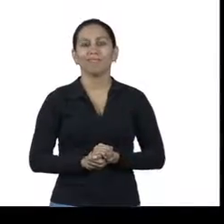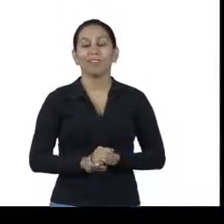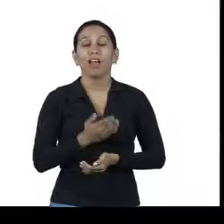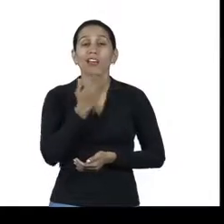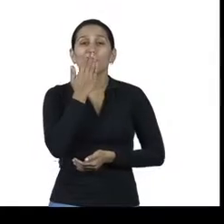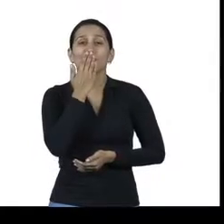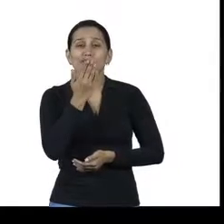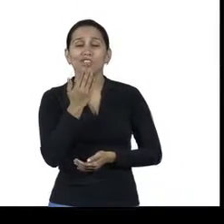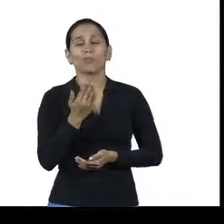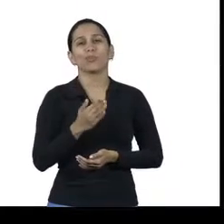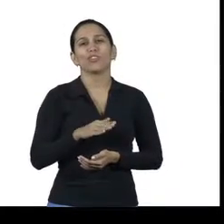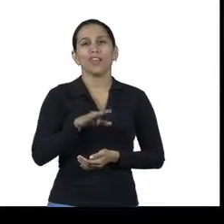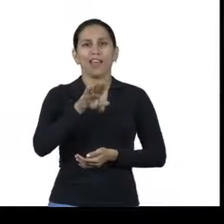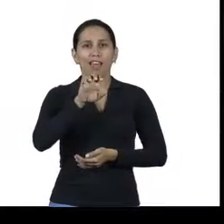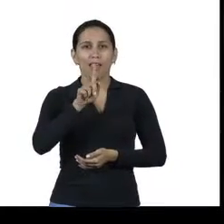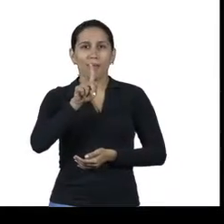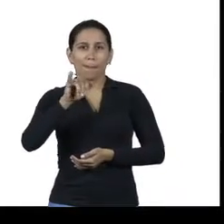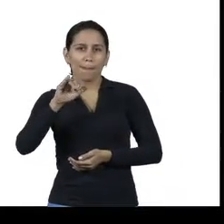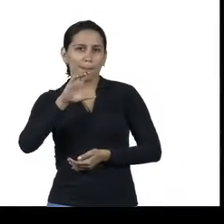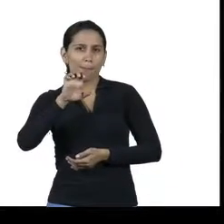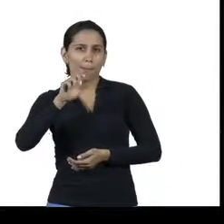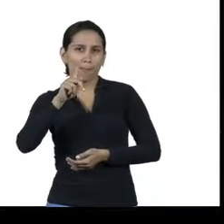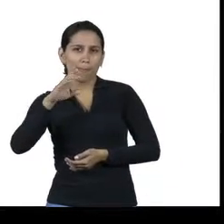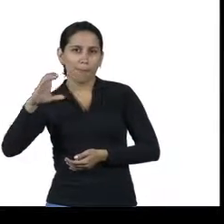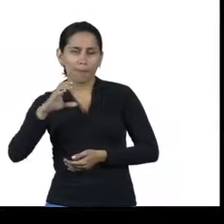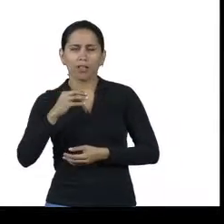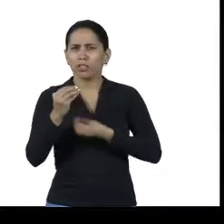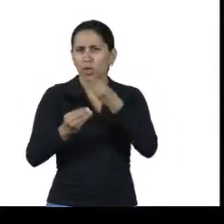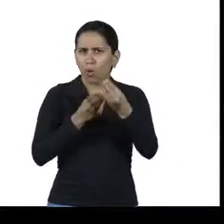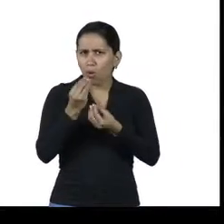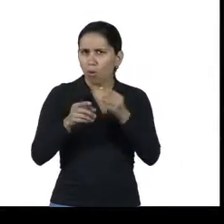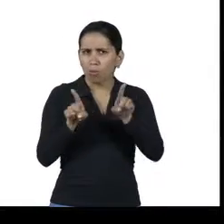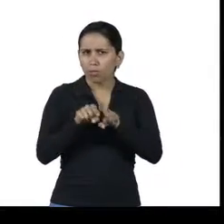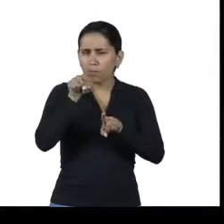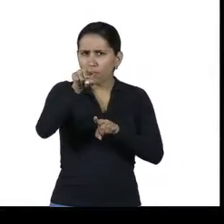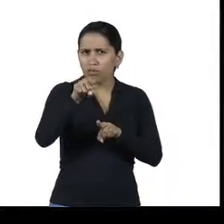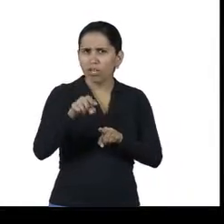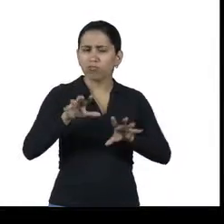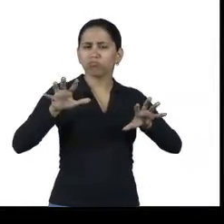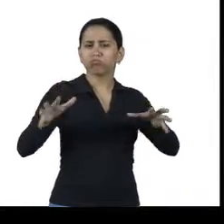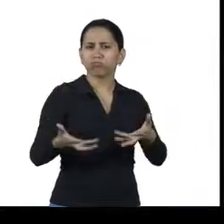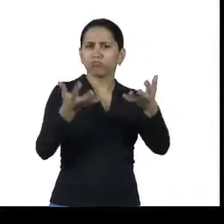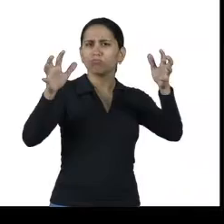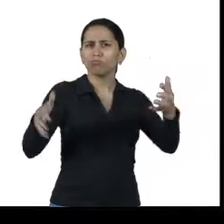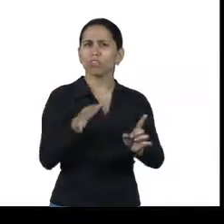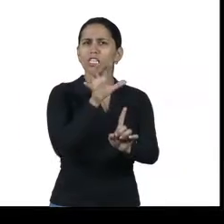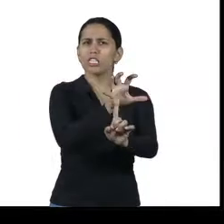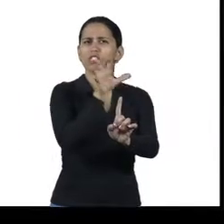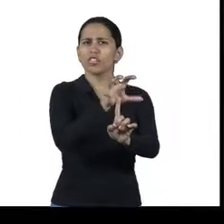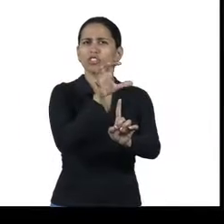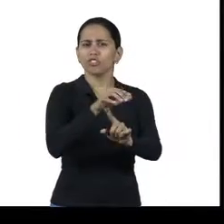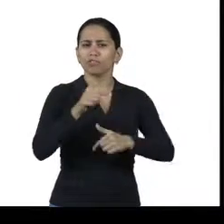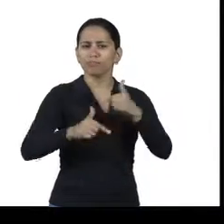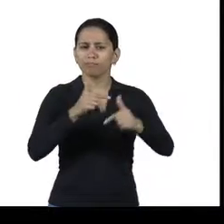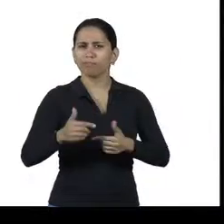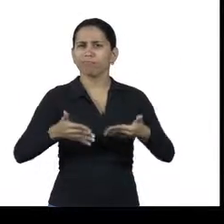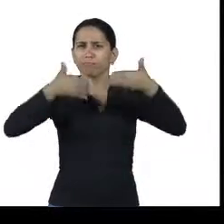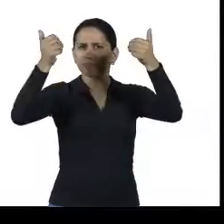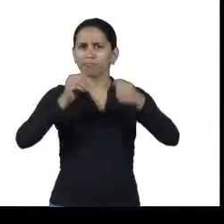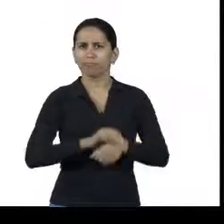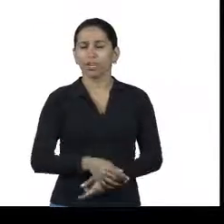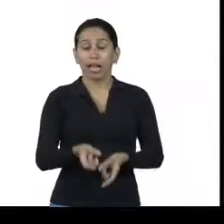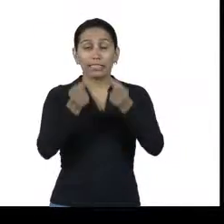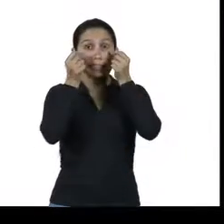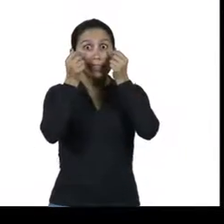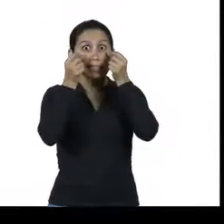proteção coletiva e como ações administrativas contribuem para a sua segurança e saúde. Fique ligado e siga